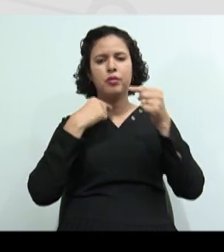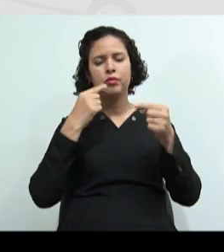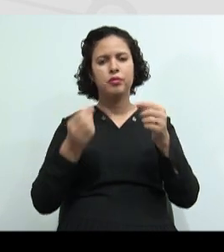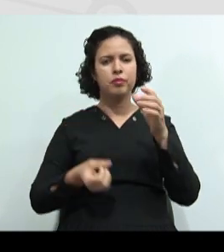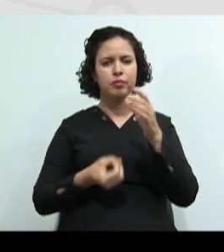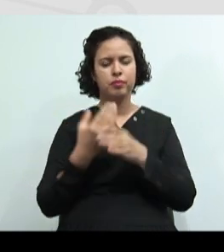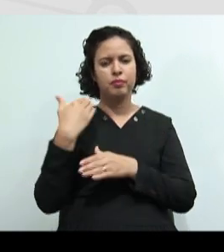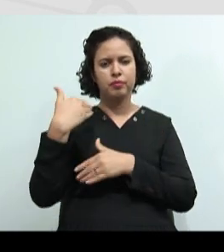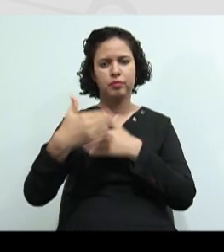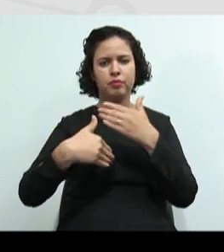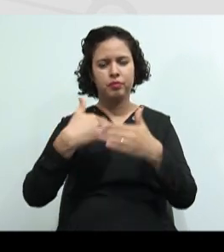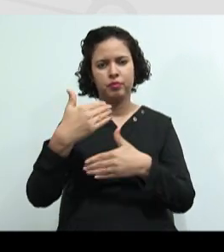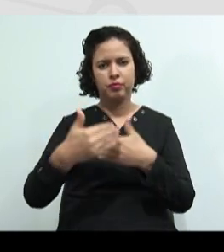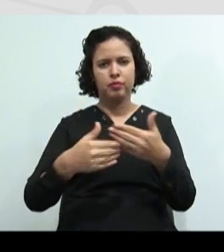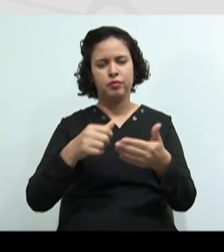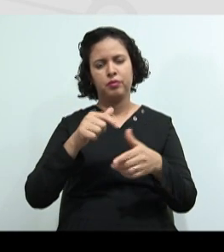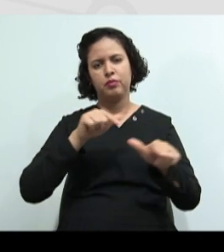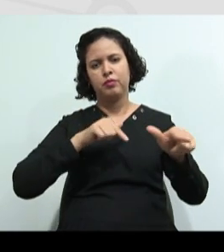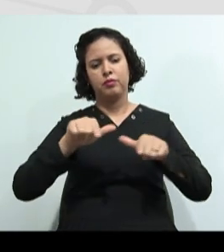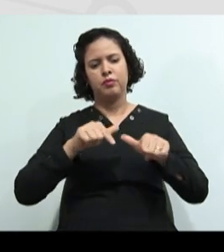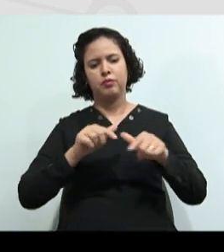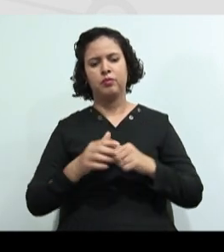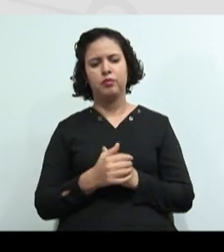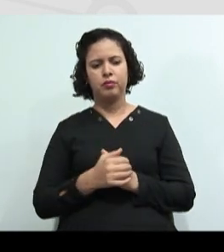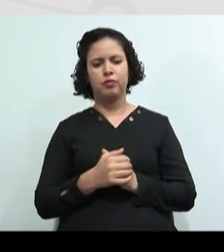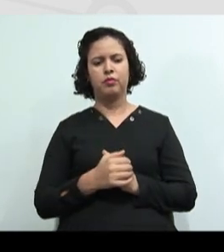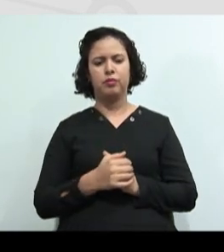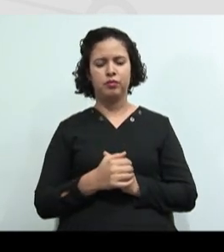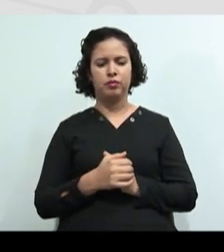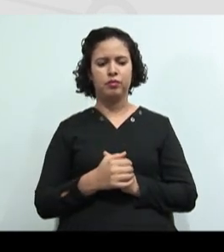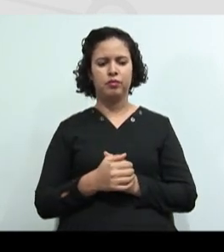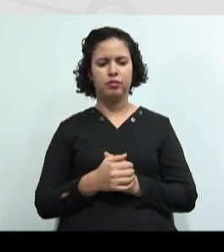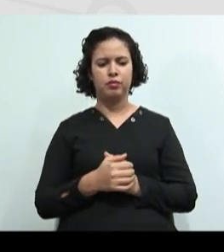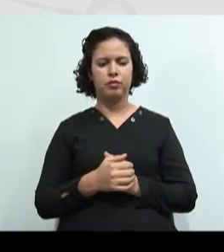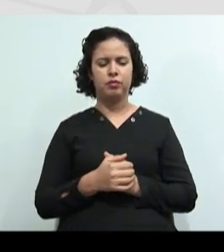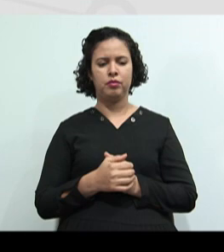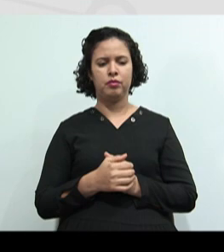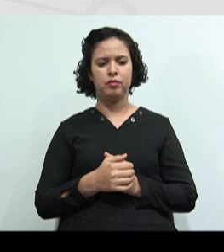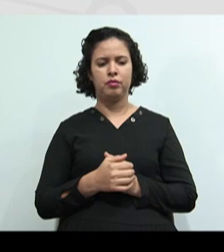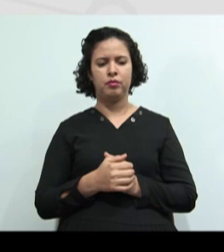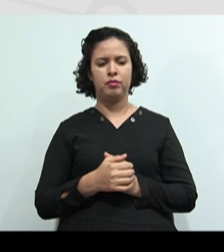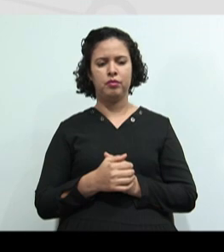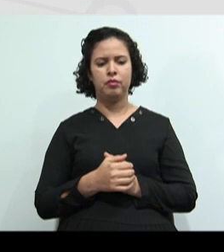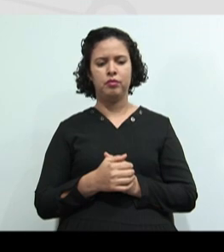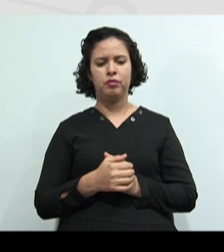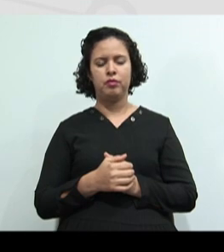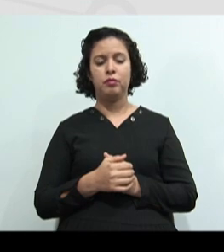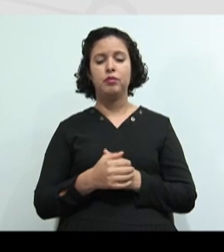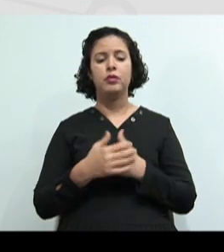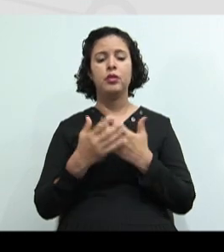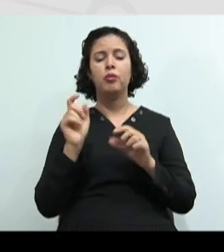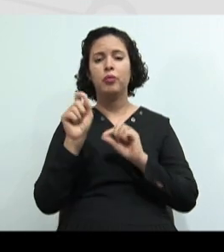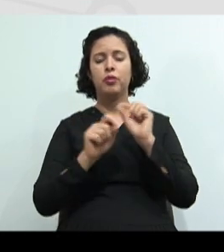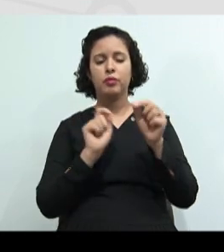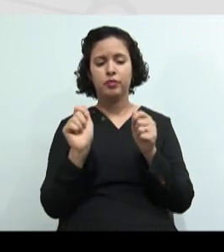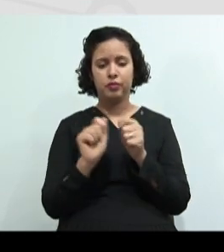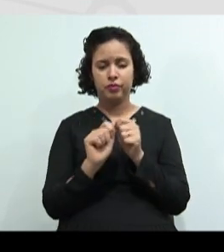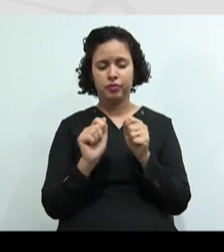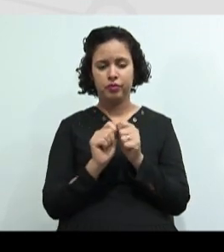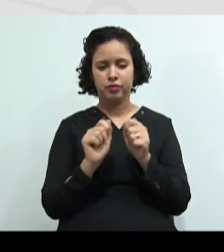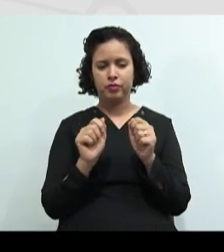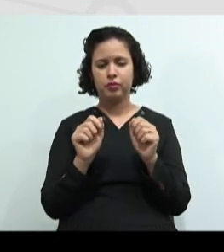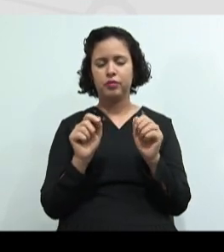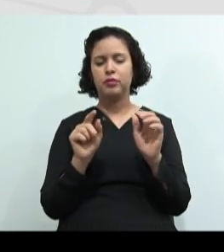de um processo ou de uma atividade. São elas, os 5W. O primeiro W, o what, né, o que será feito.